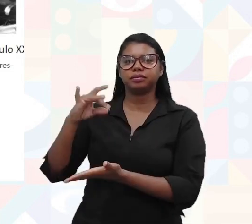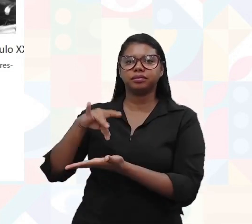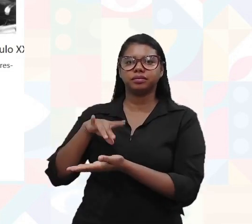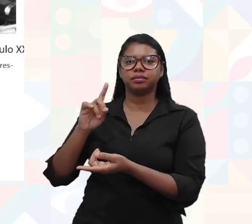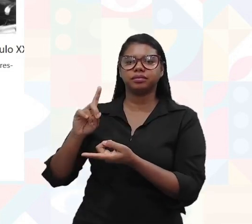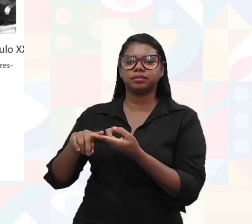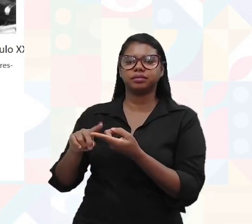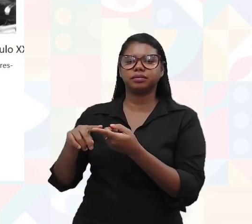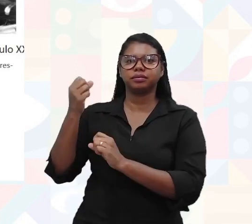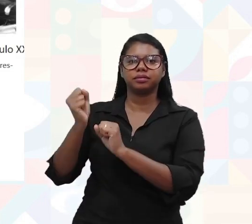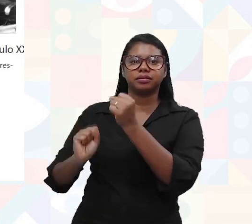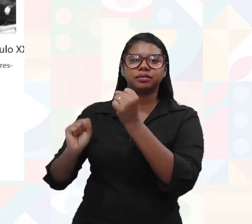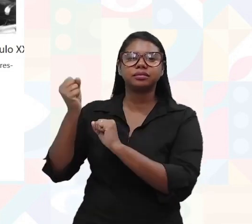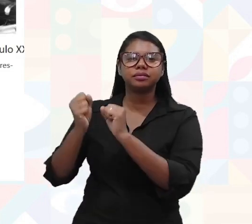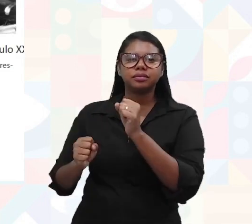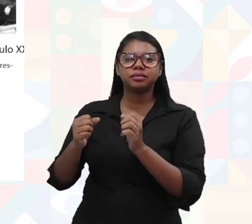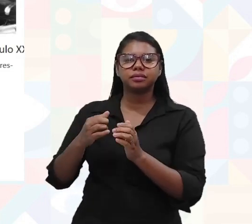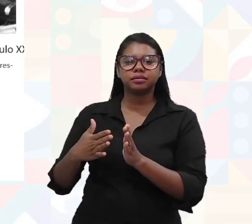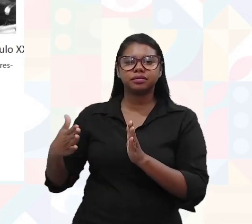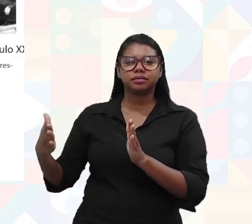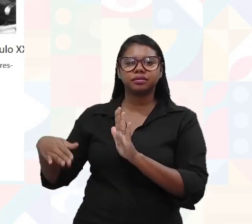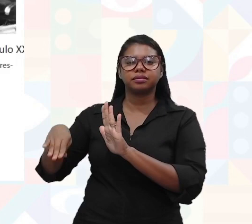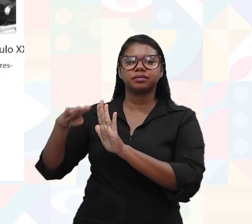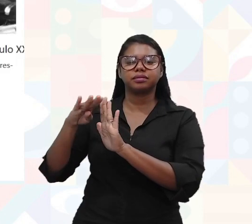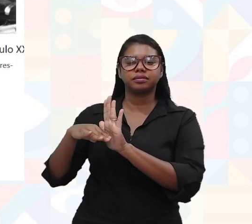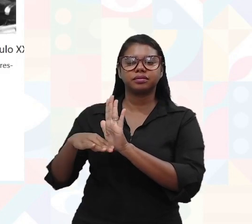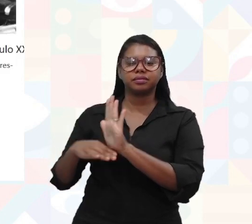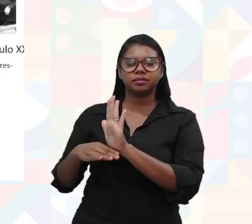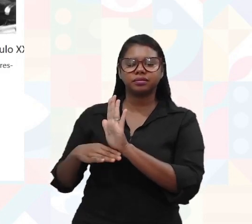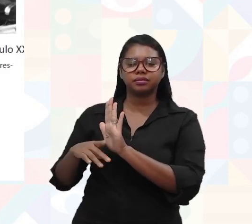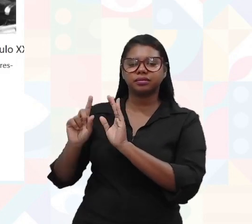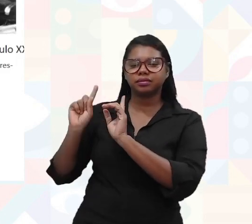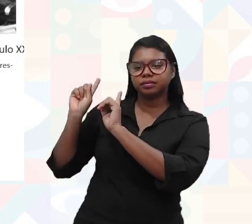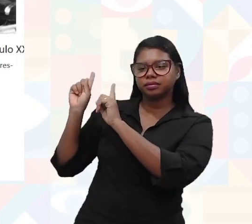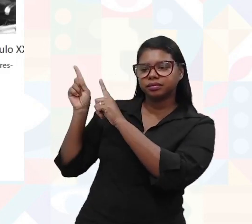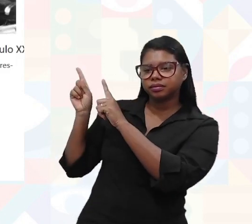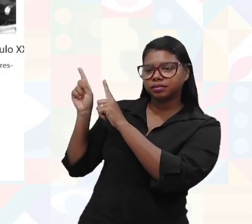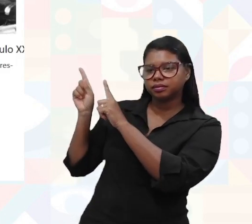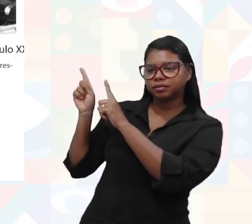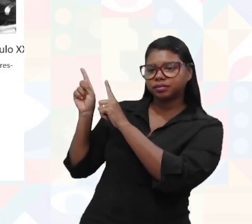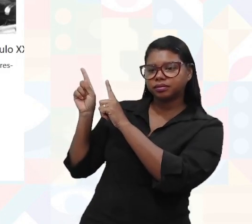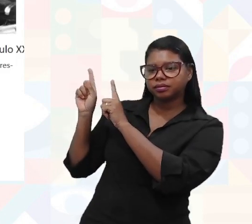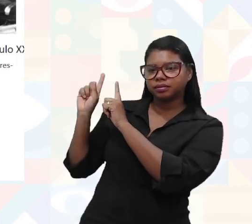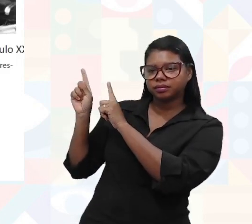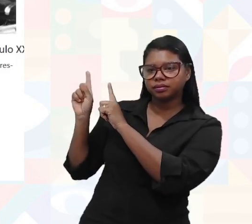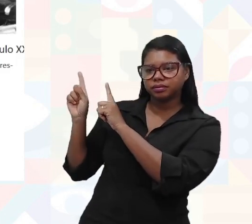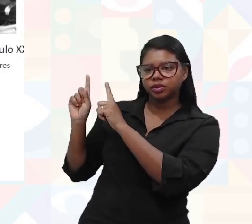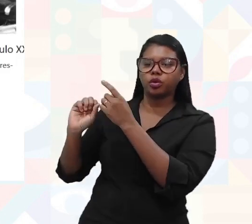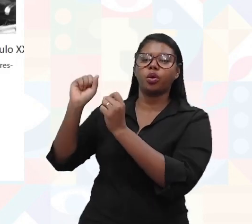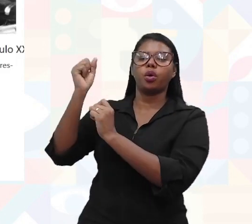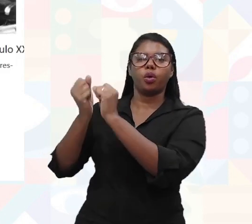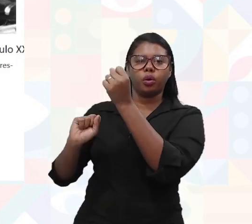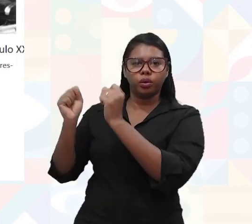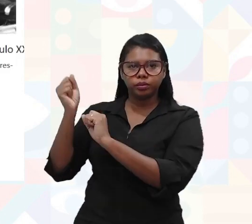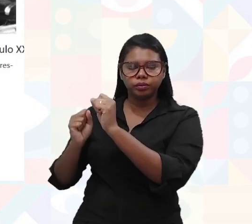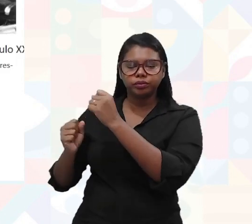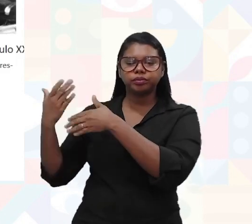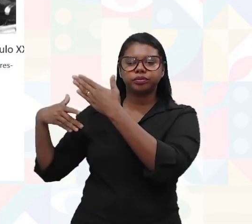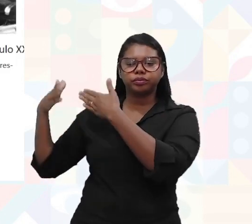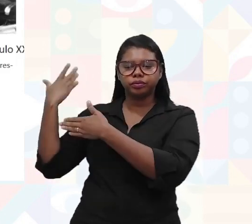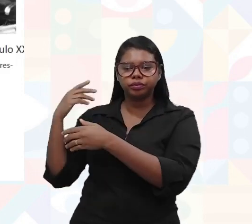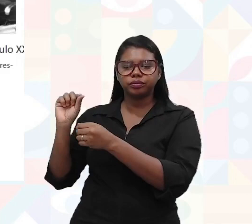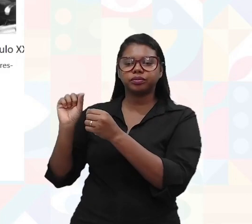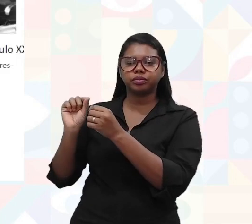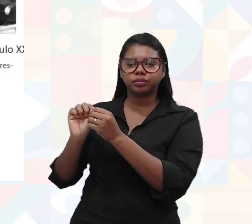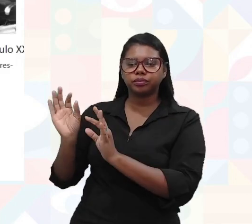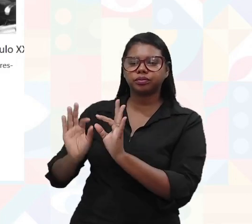da indústria em larga escala, né? A gente está vendo aqui nessa imagem alguns tipos de máquinas que foram produzidos, né? Máquinas